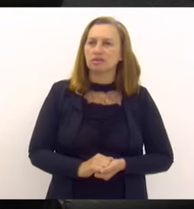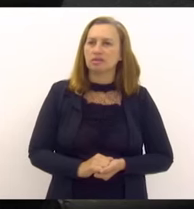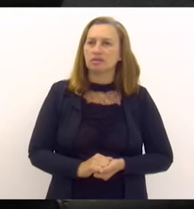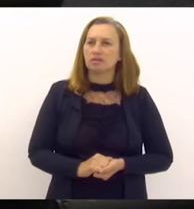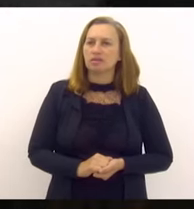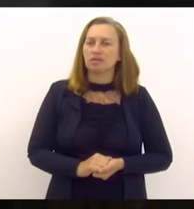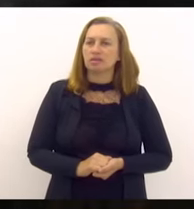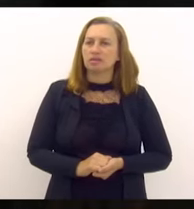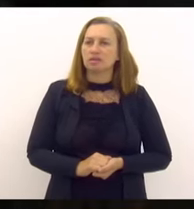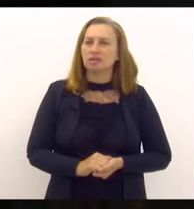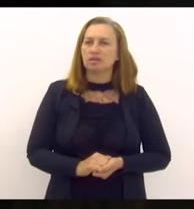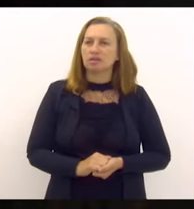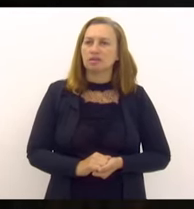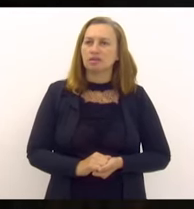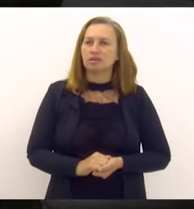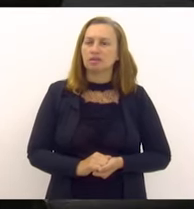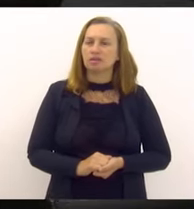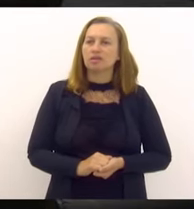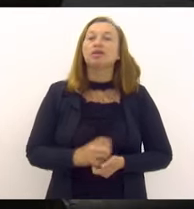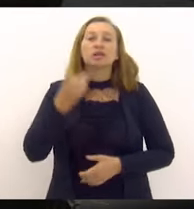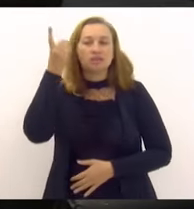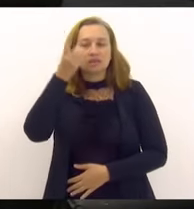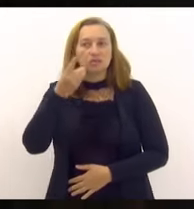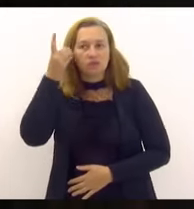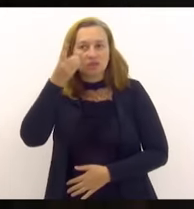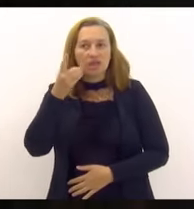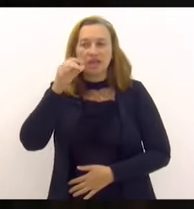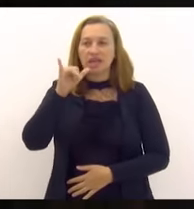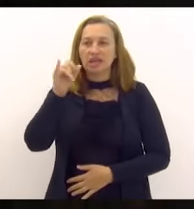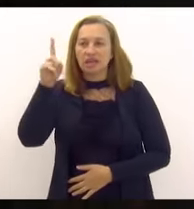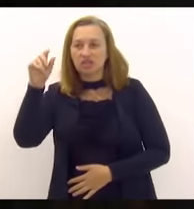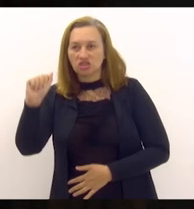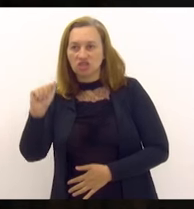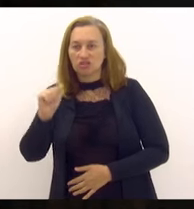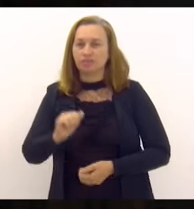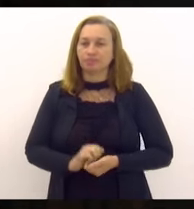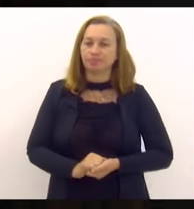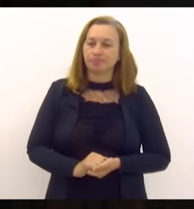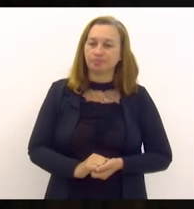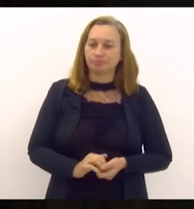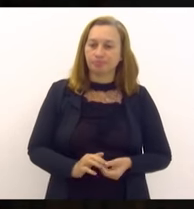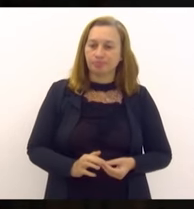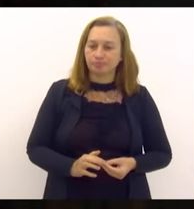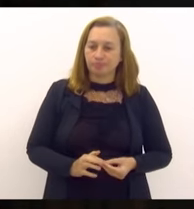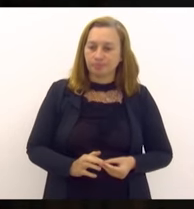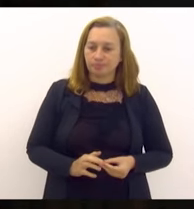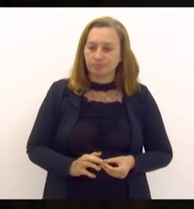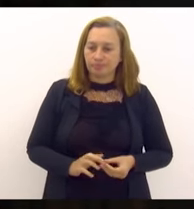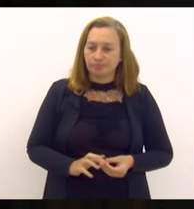Deputado Carlinhos, BNH. Deputada Índia Armelau.